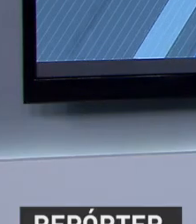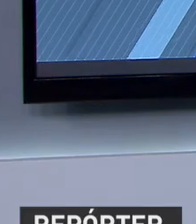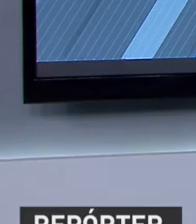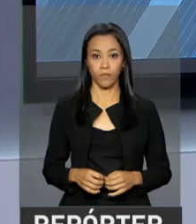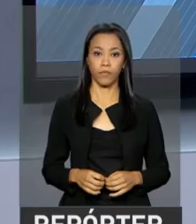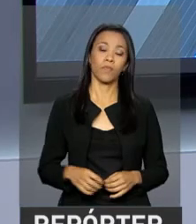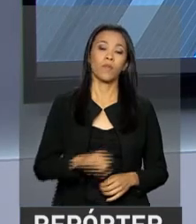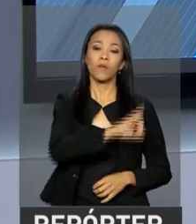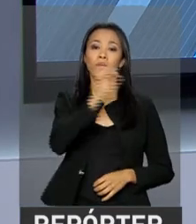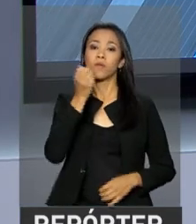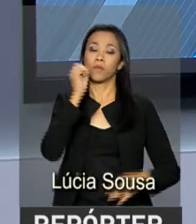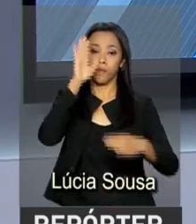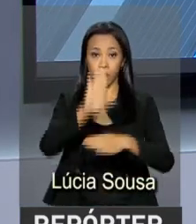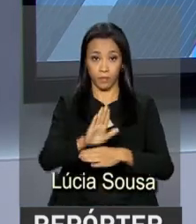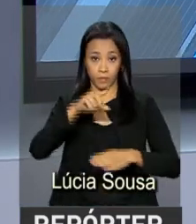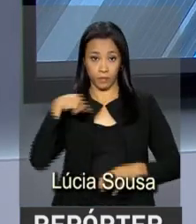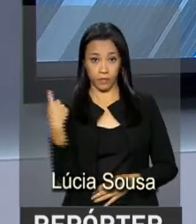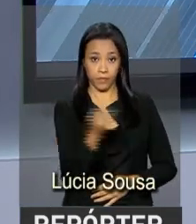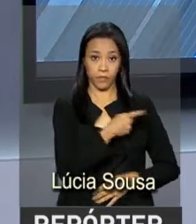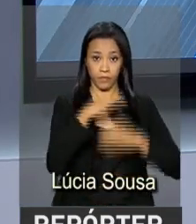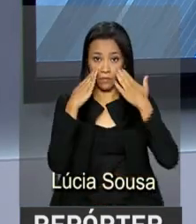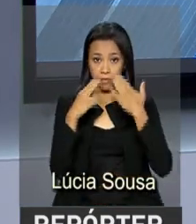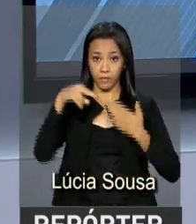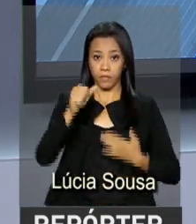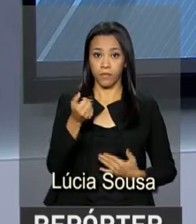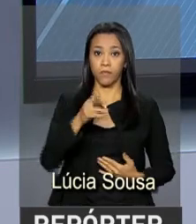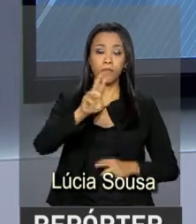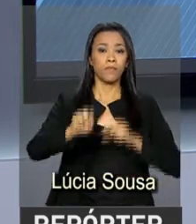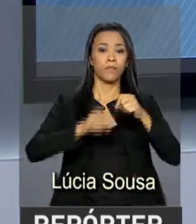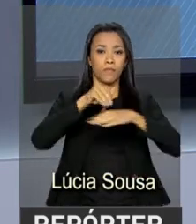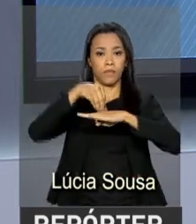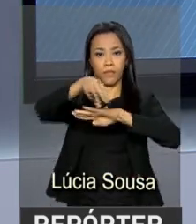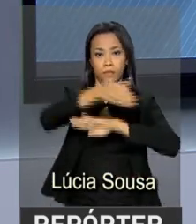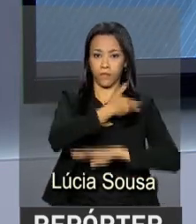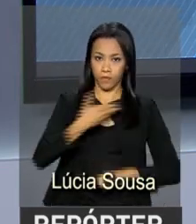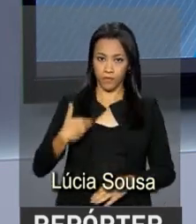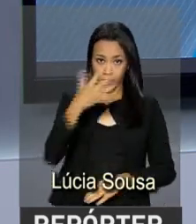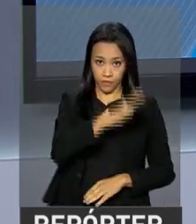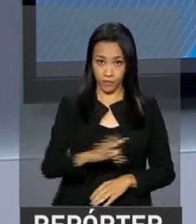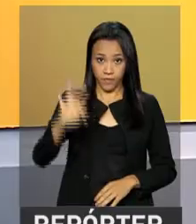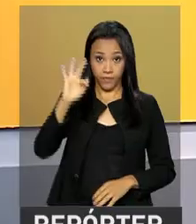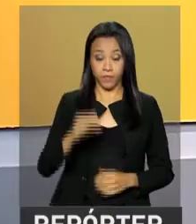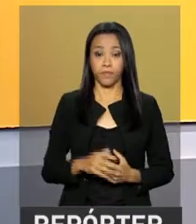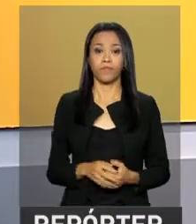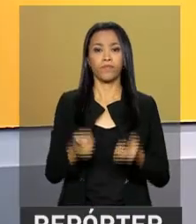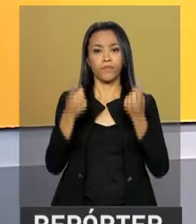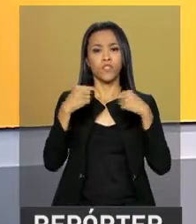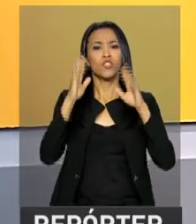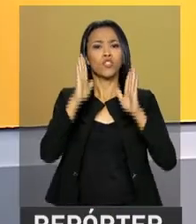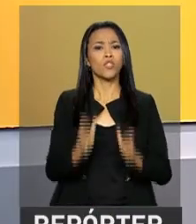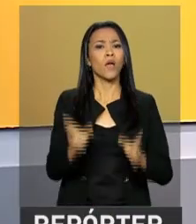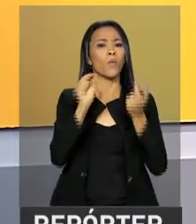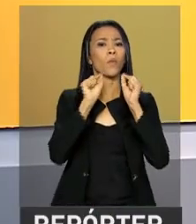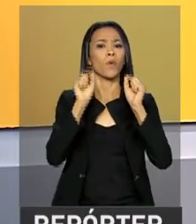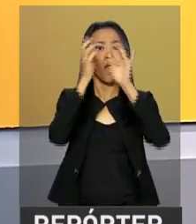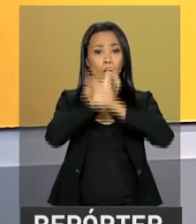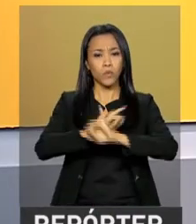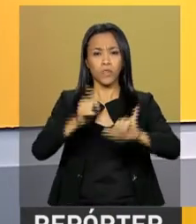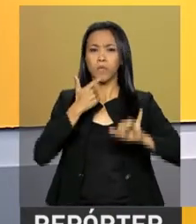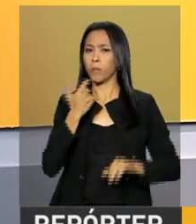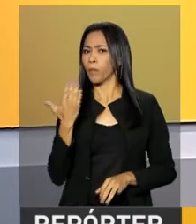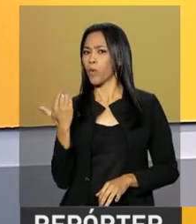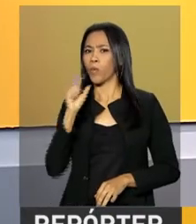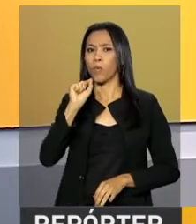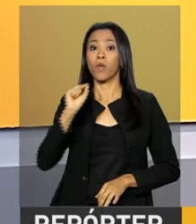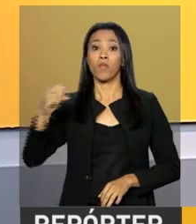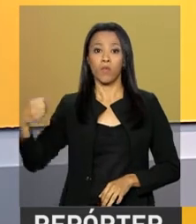olá boa tarde estamos de volta com o repórter nbr e as notícias do governo federal foram anunciadas agora pouco